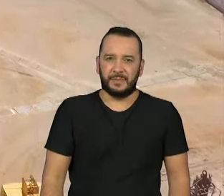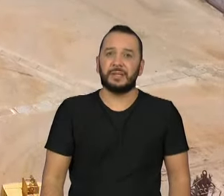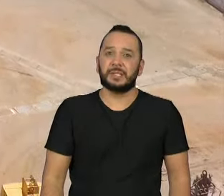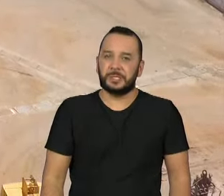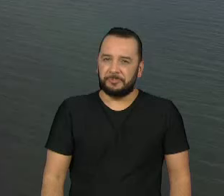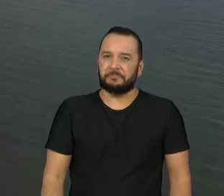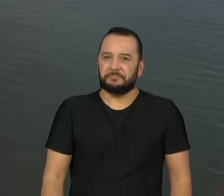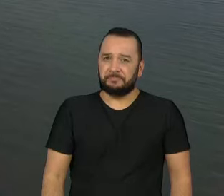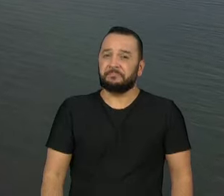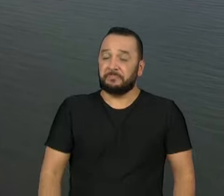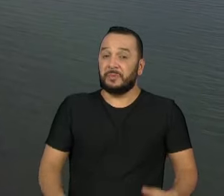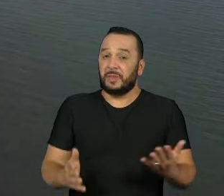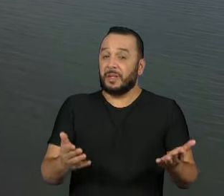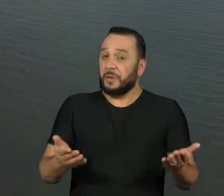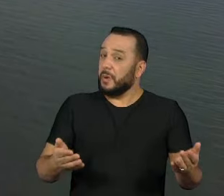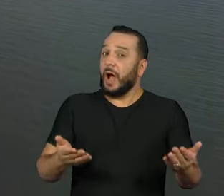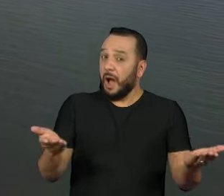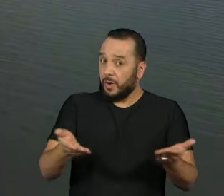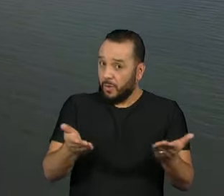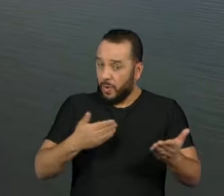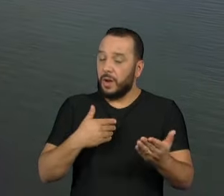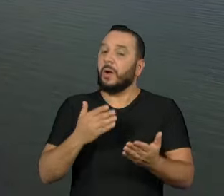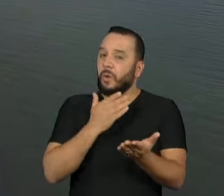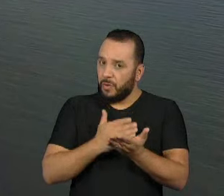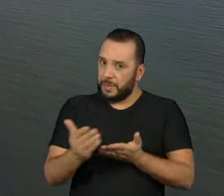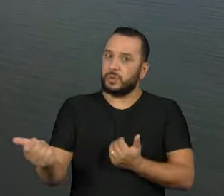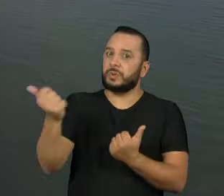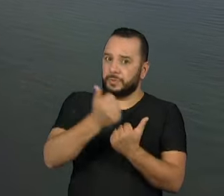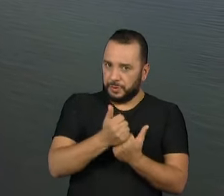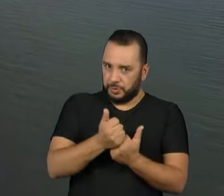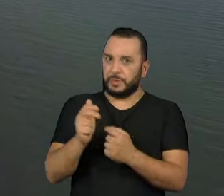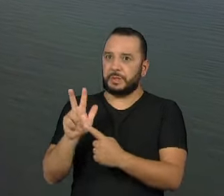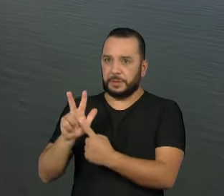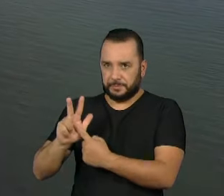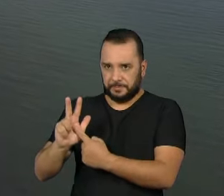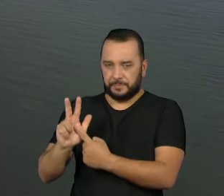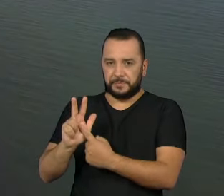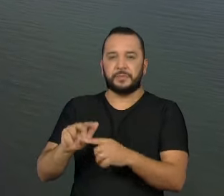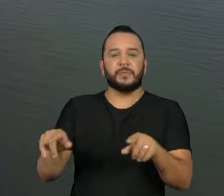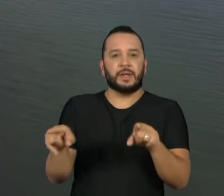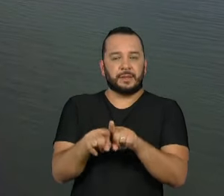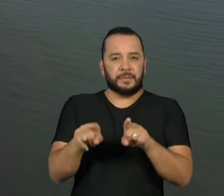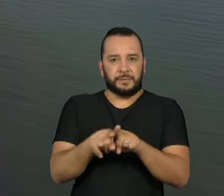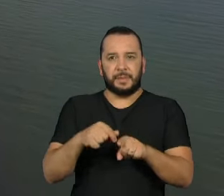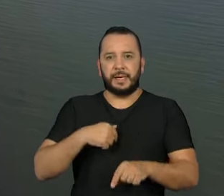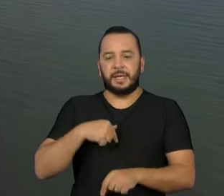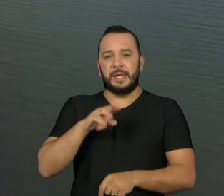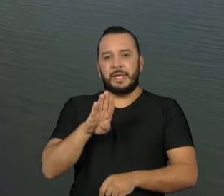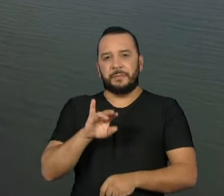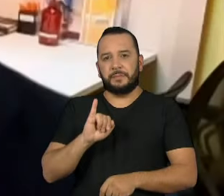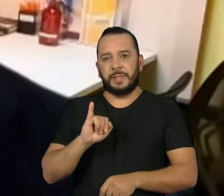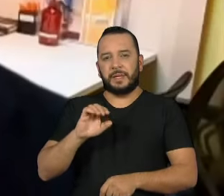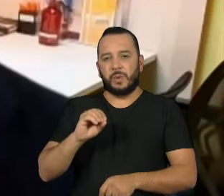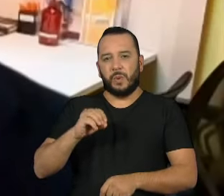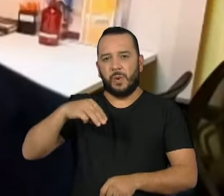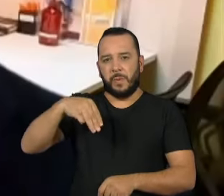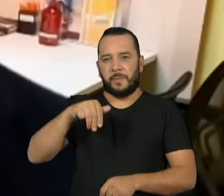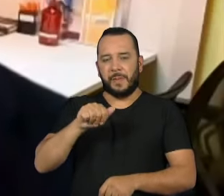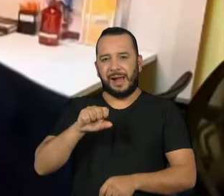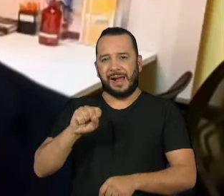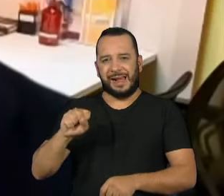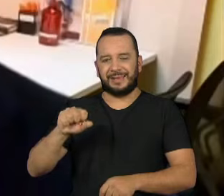Essa mudança começou a acontecer com a inserção da energia eólica, da biomassa, mas falta a energia solar. Essa fonte